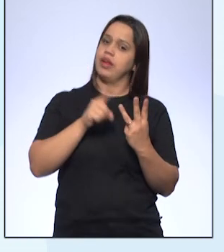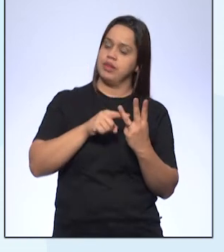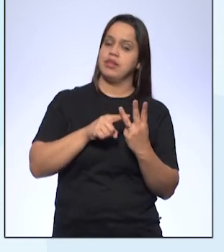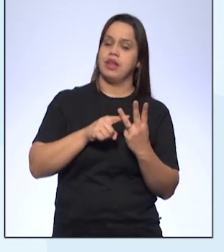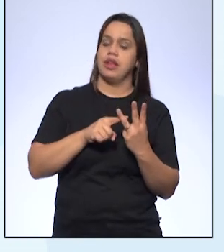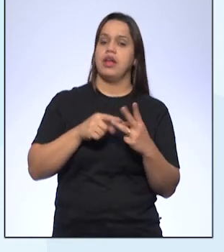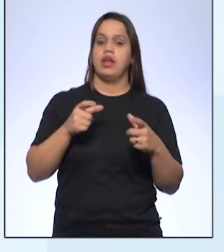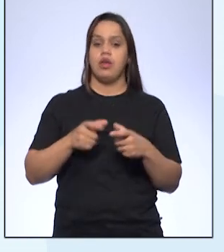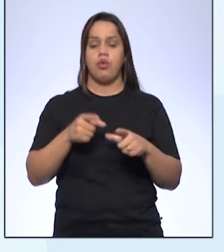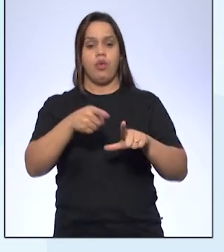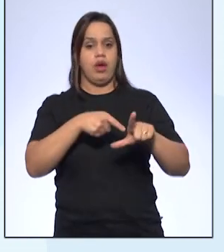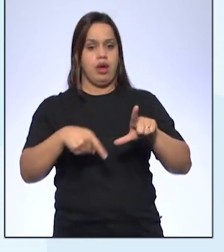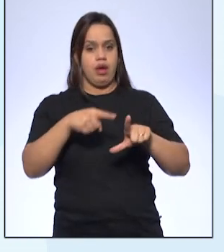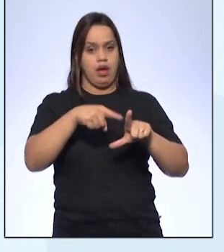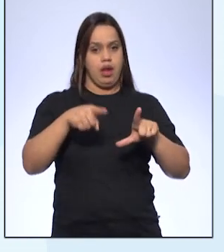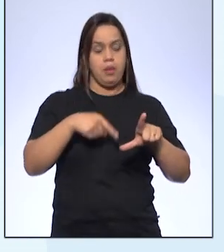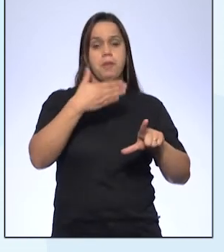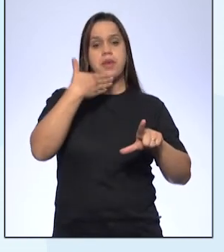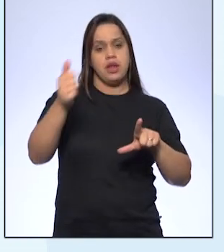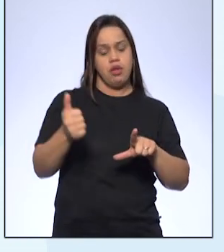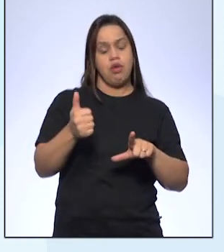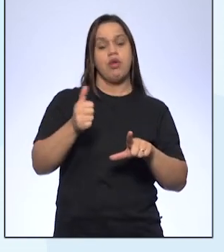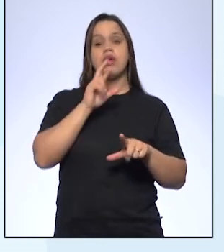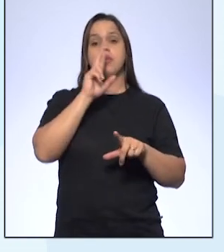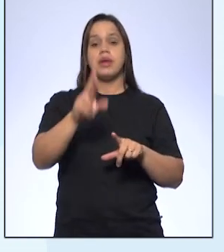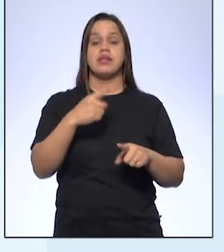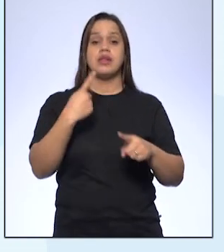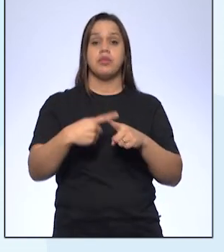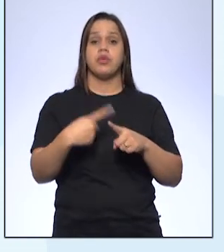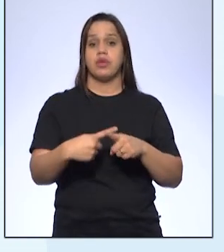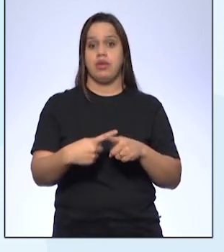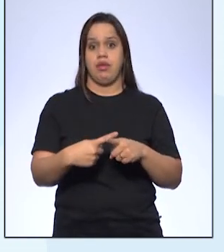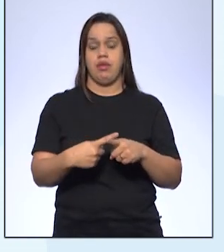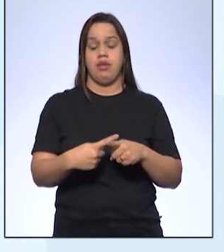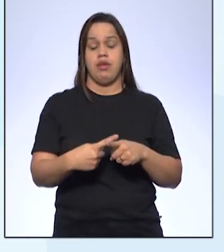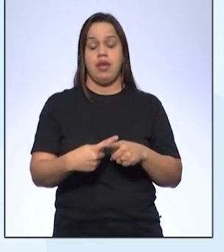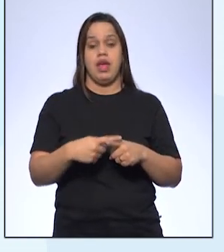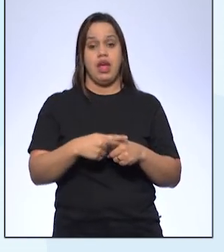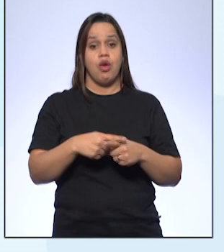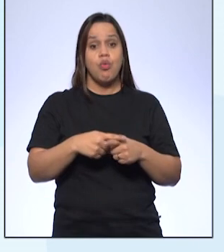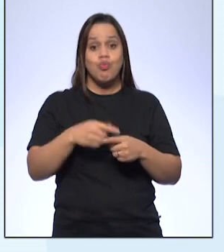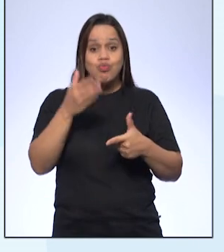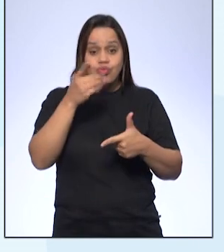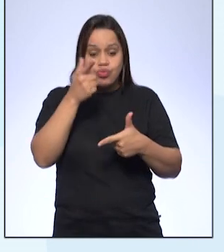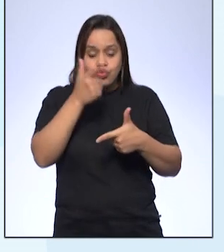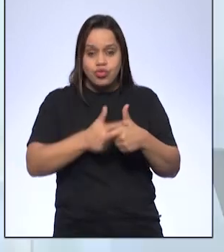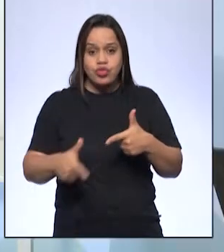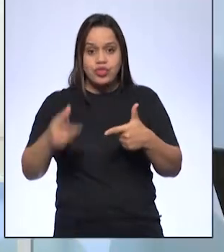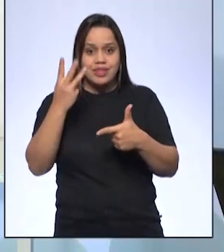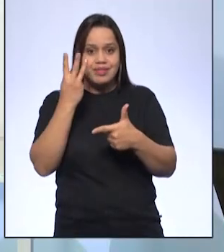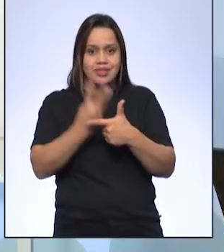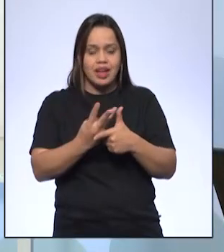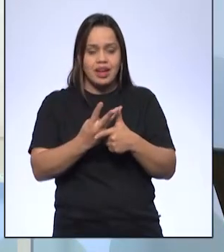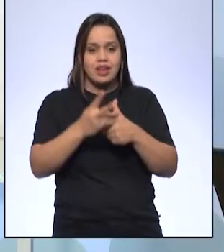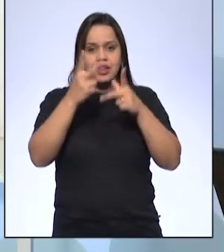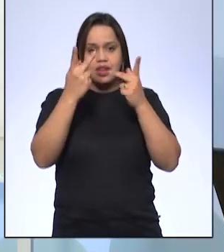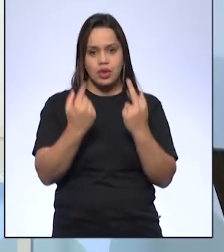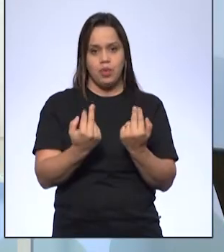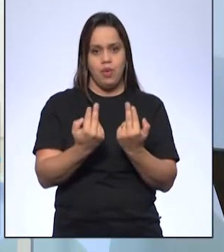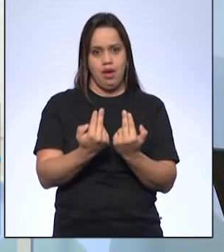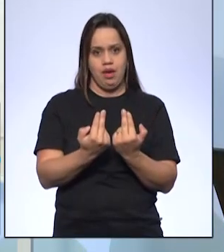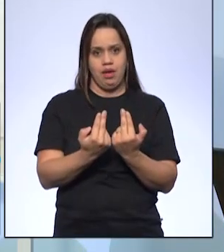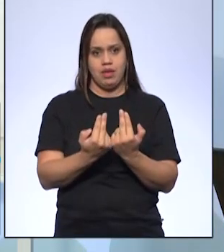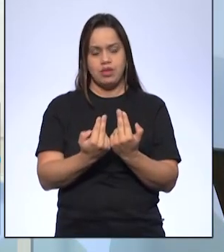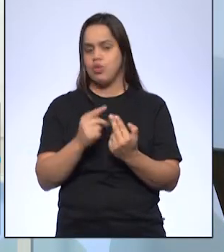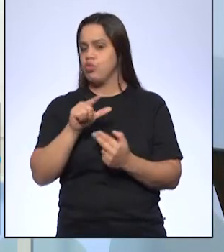terceiro gráfico melhor representa porque eu dividi em partes iguais, tá? Essa é a importância aí, dividir em partes iguais. Os outros